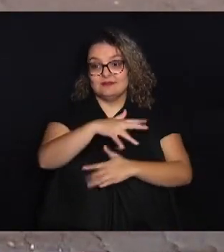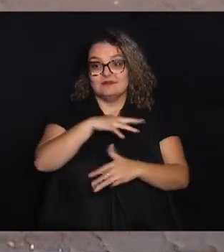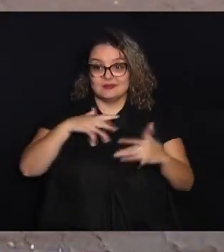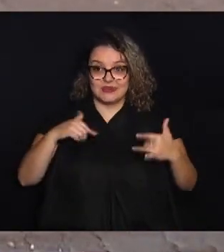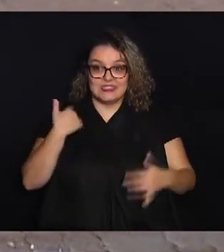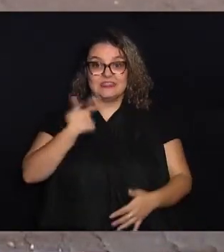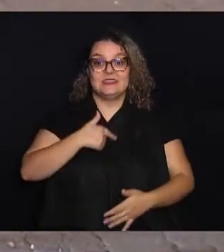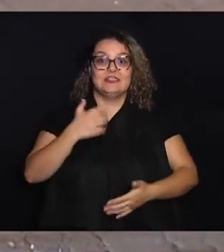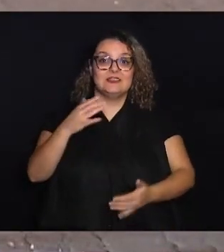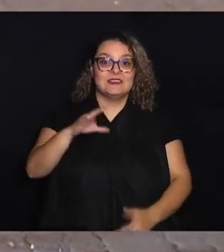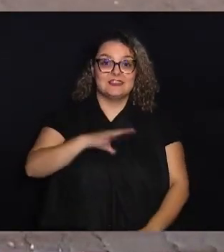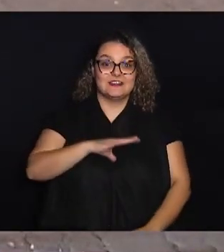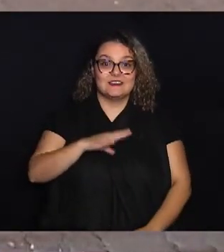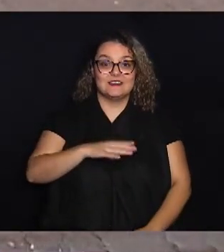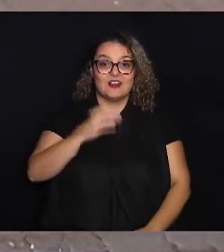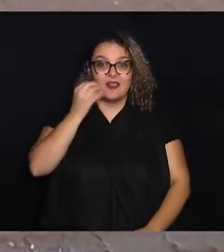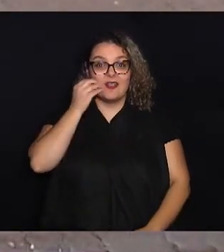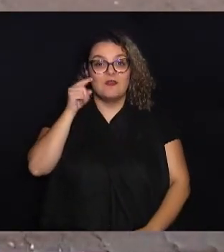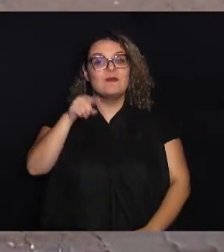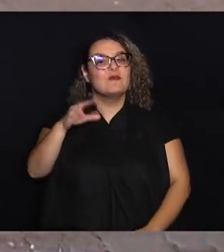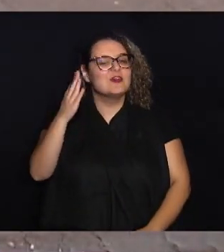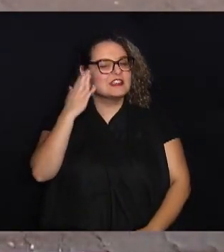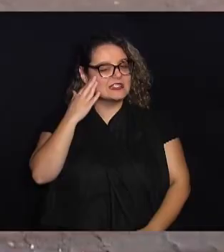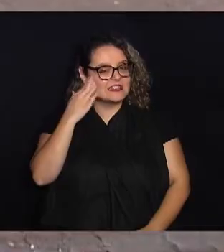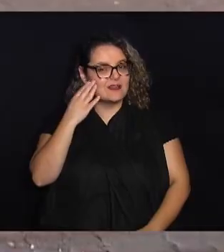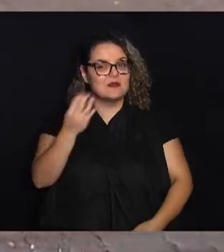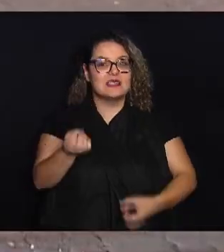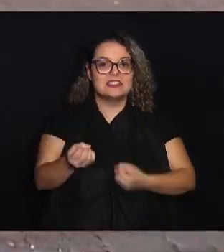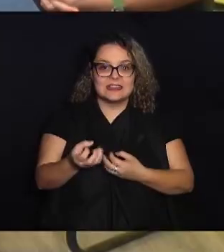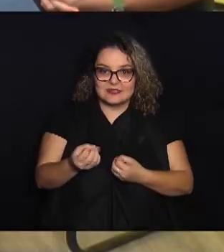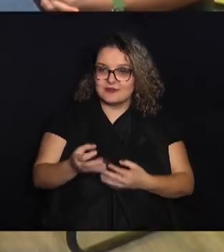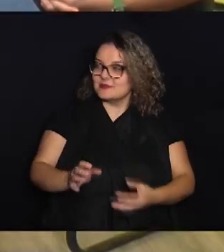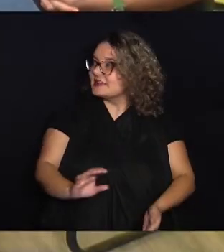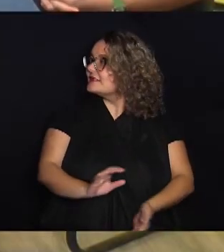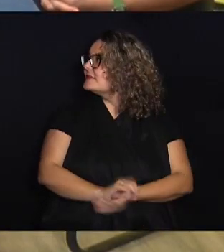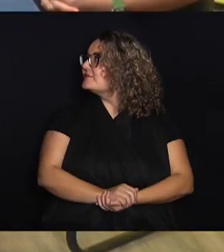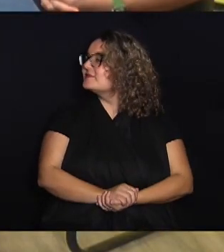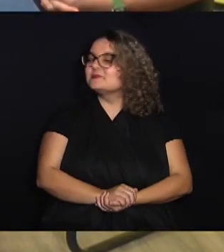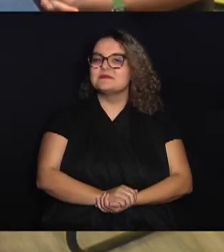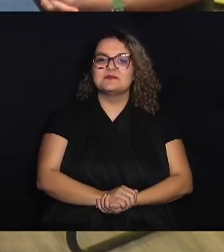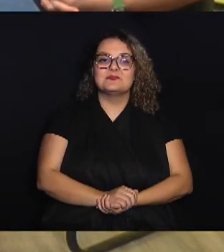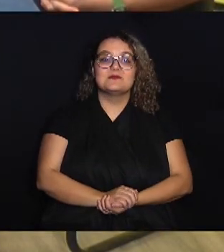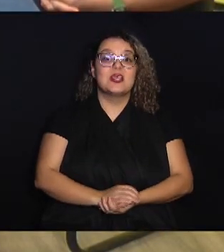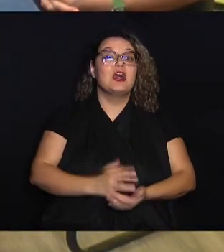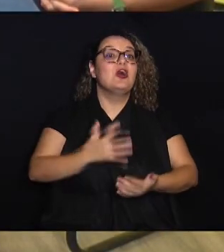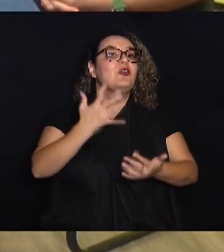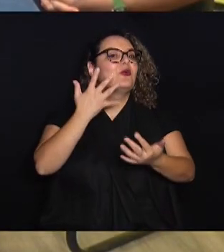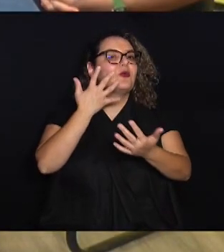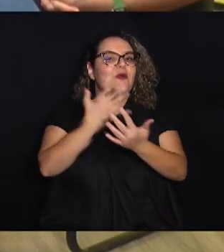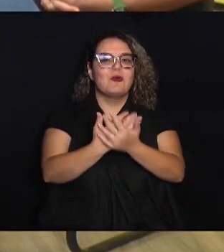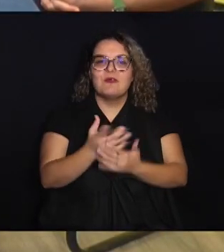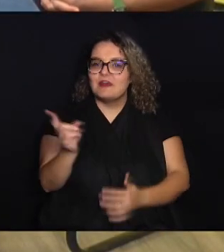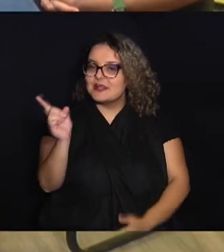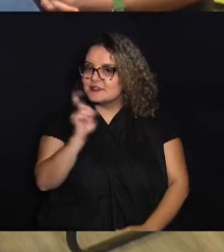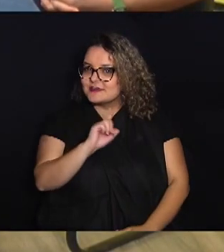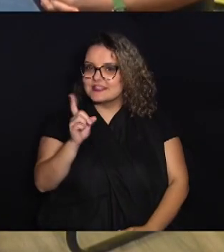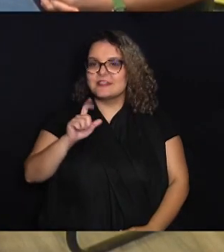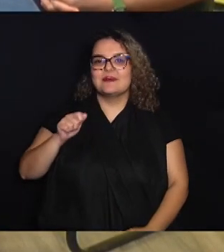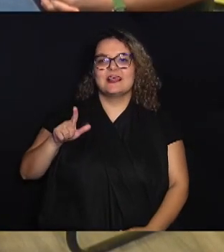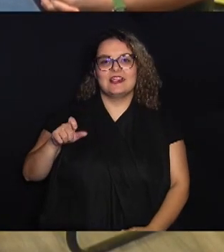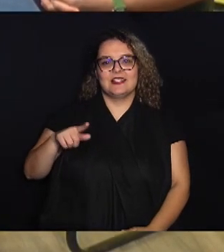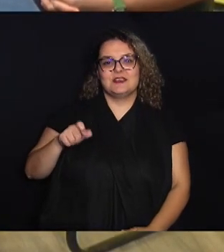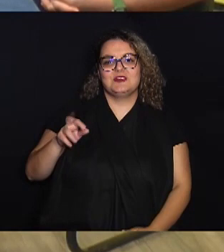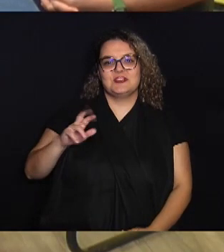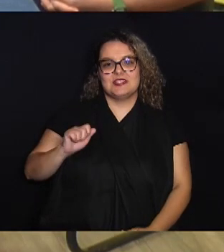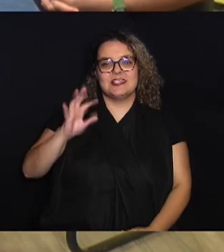nossa cidade. André, você sabia dessa informação? Confesso que não, viu, Alexandre? É muito legal a